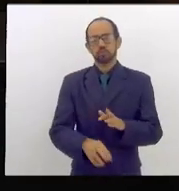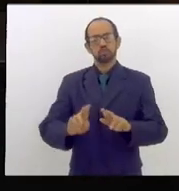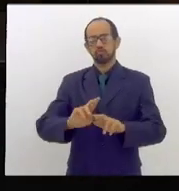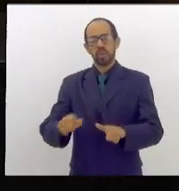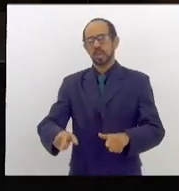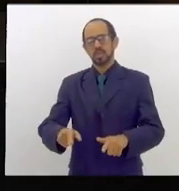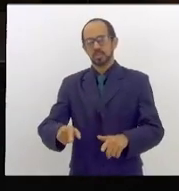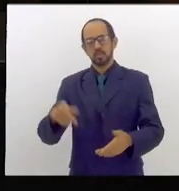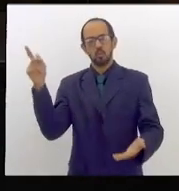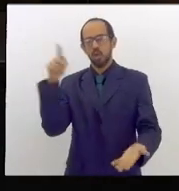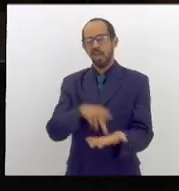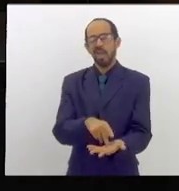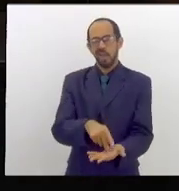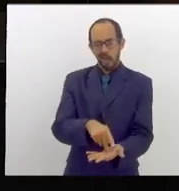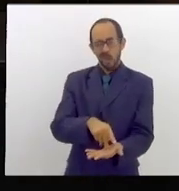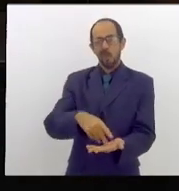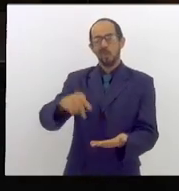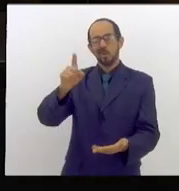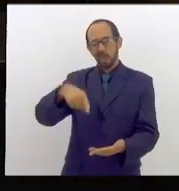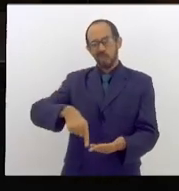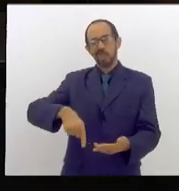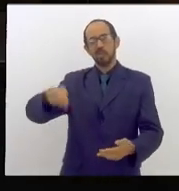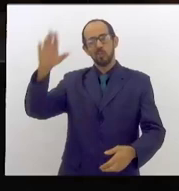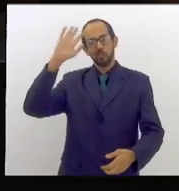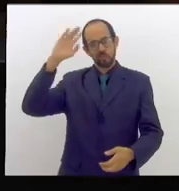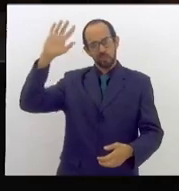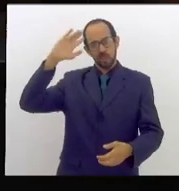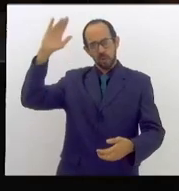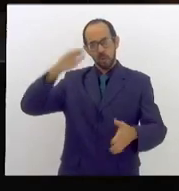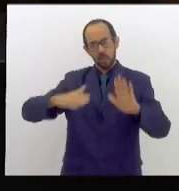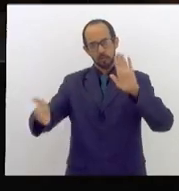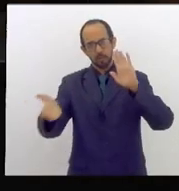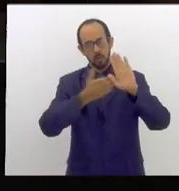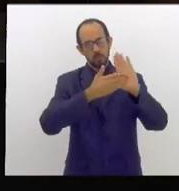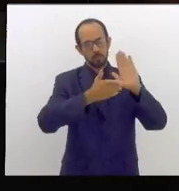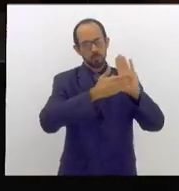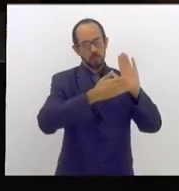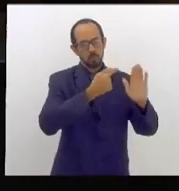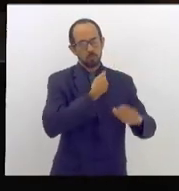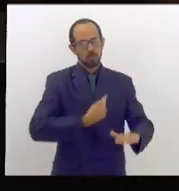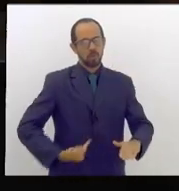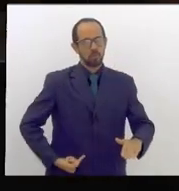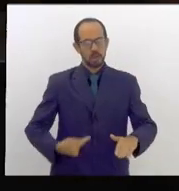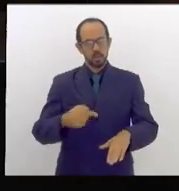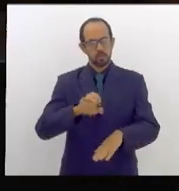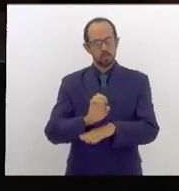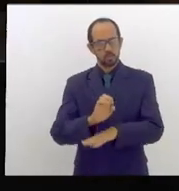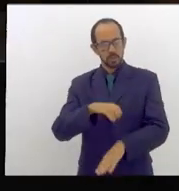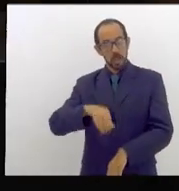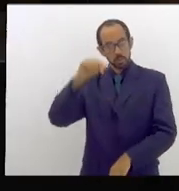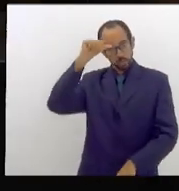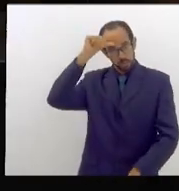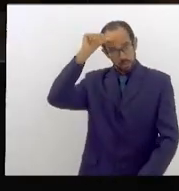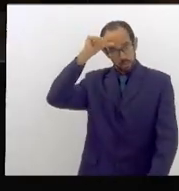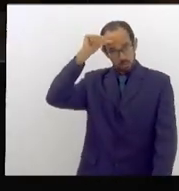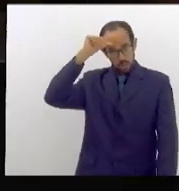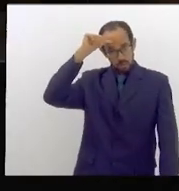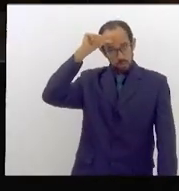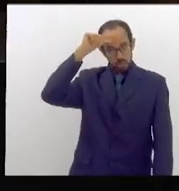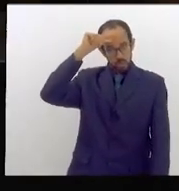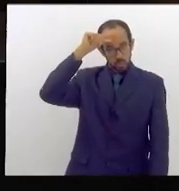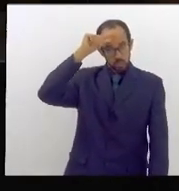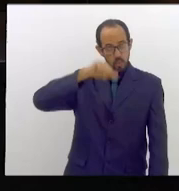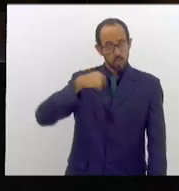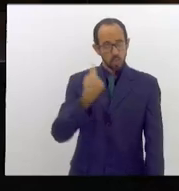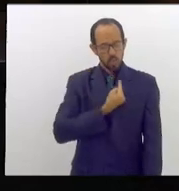população do estado do Rio de Janeiro e aquilo que está propondo o governador do Estado Cláudio Castro a gente